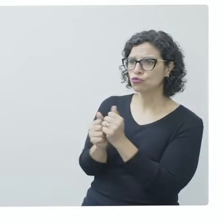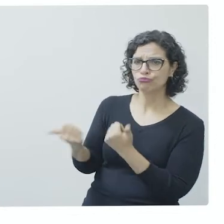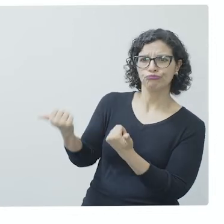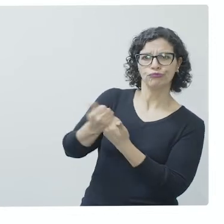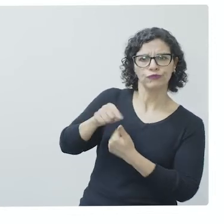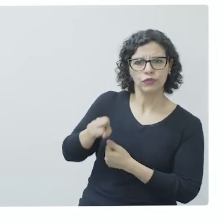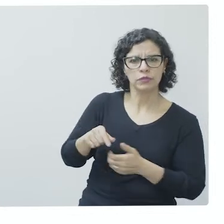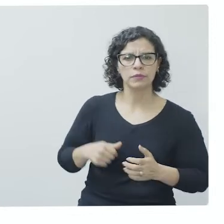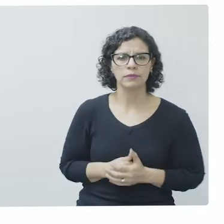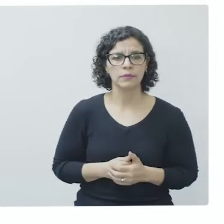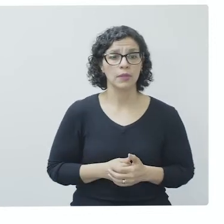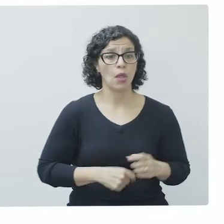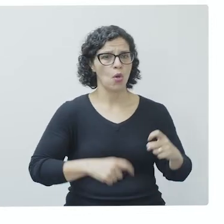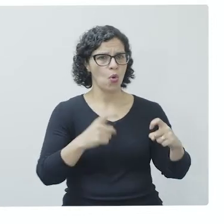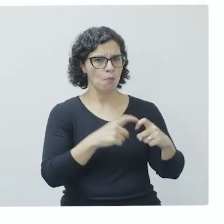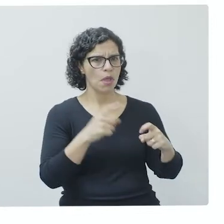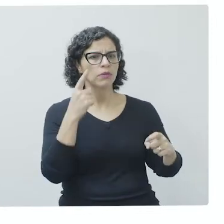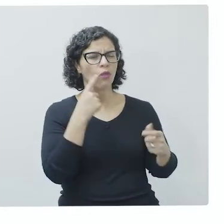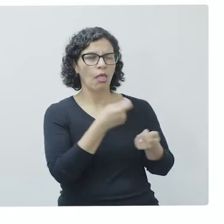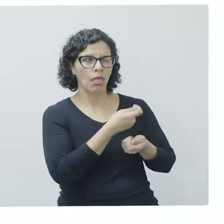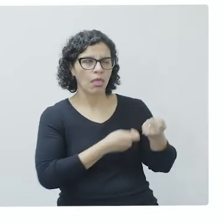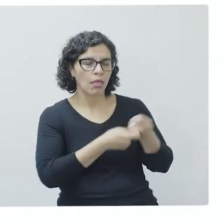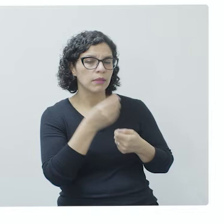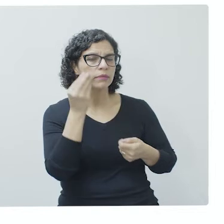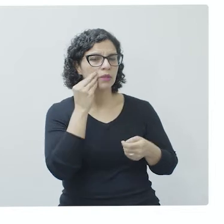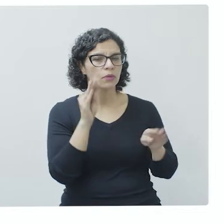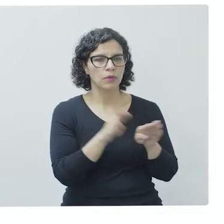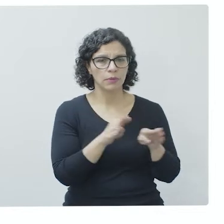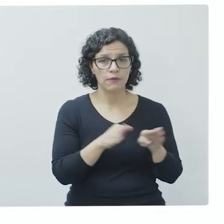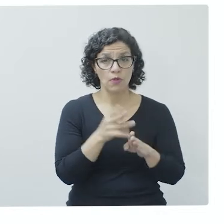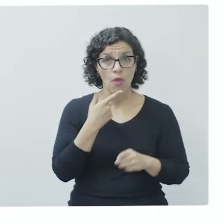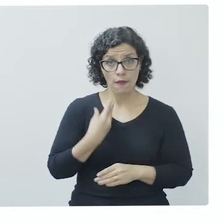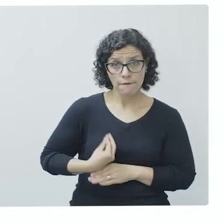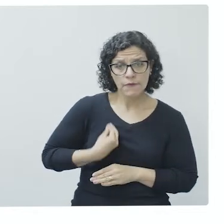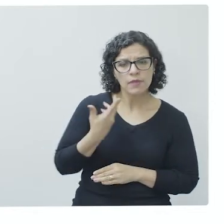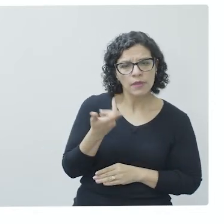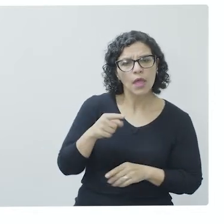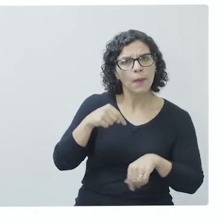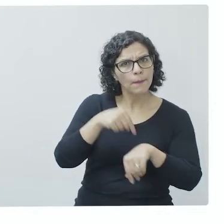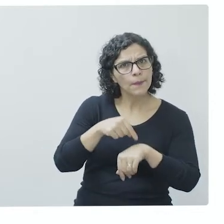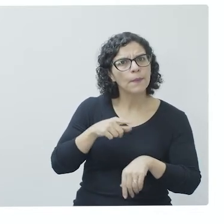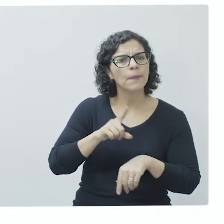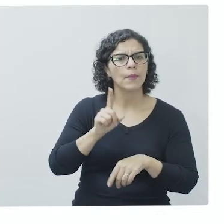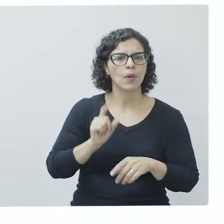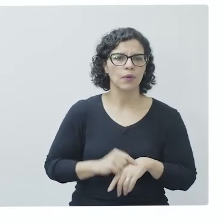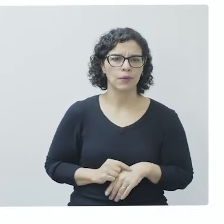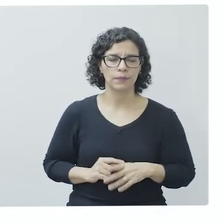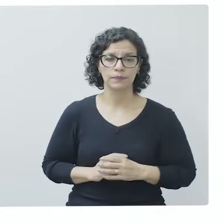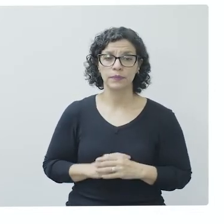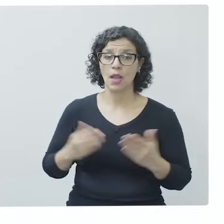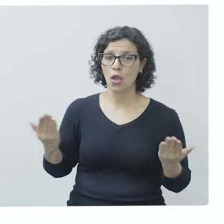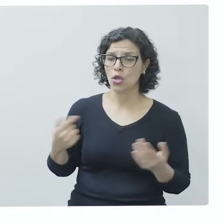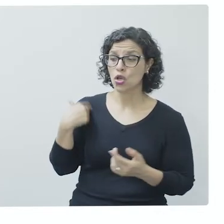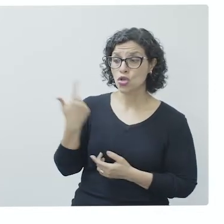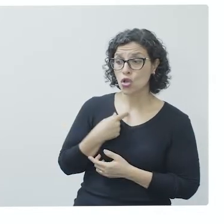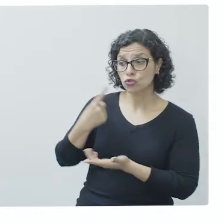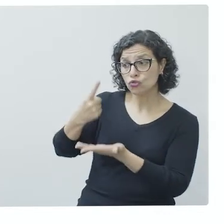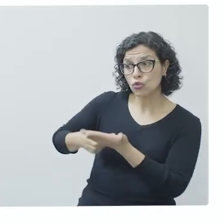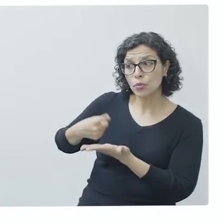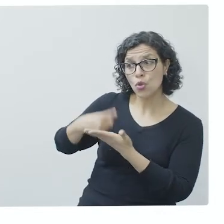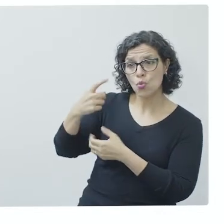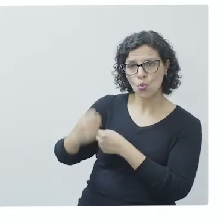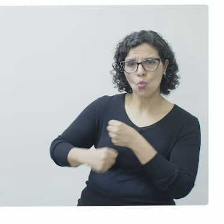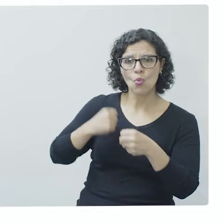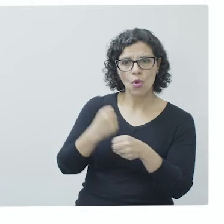lugar dela. O médico tentou negociar. Disse que queria viver mais um pouco. Nós